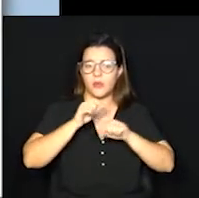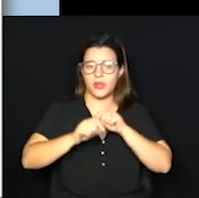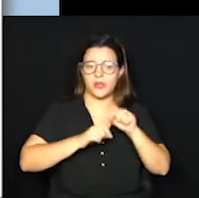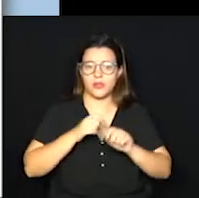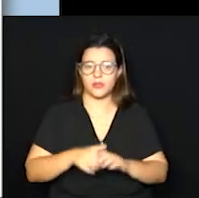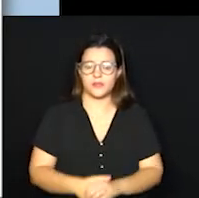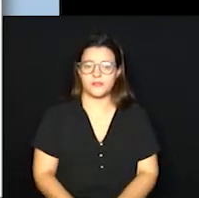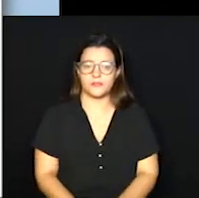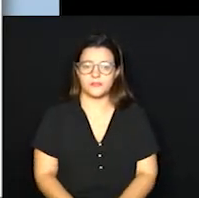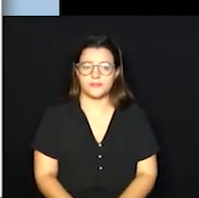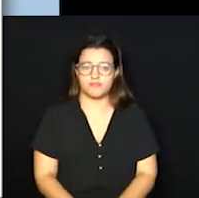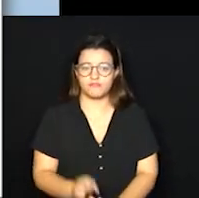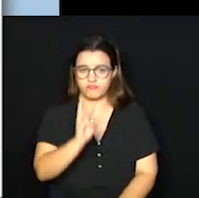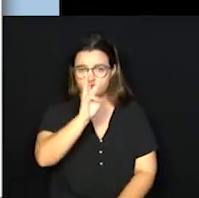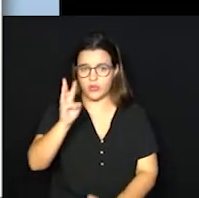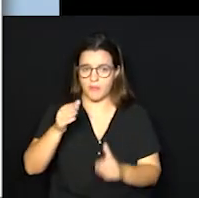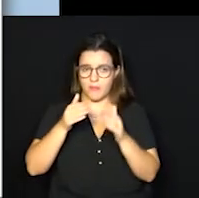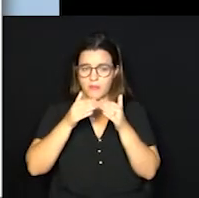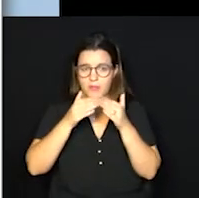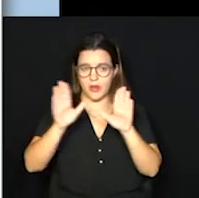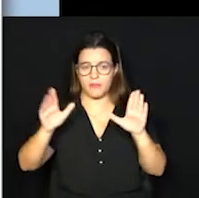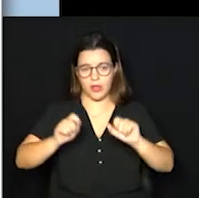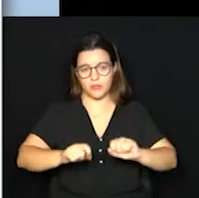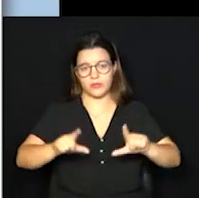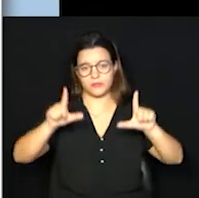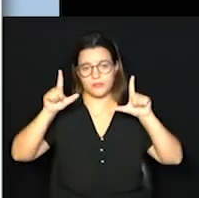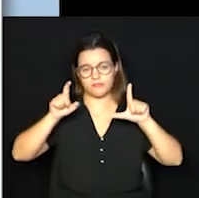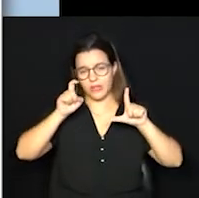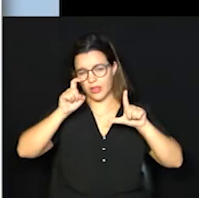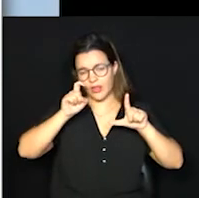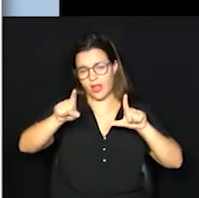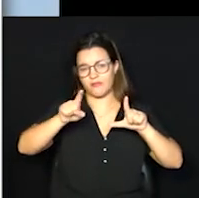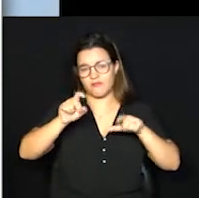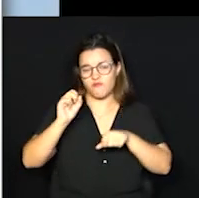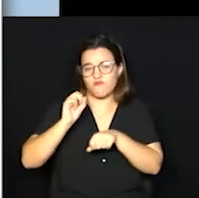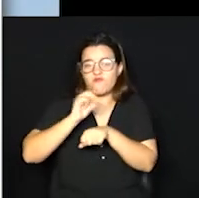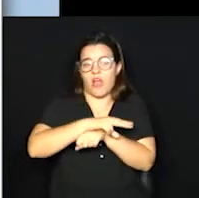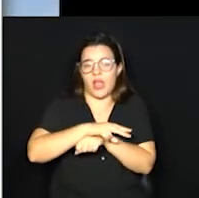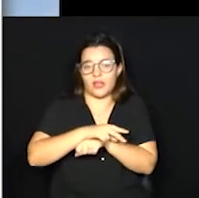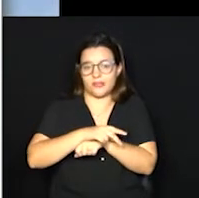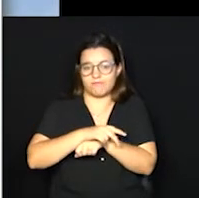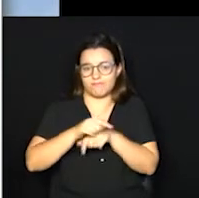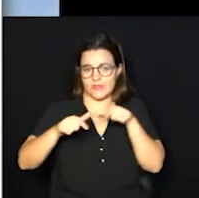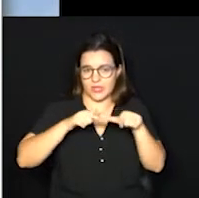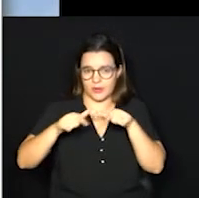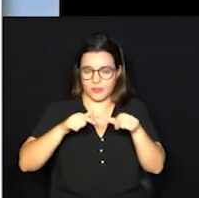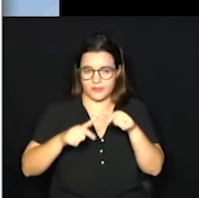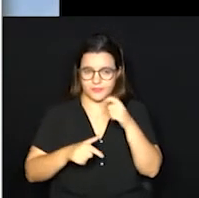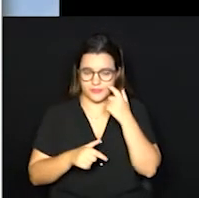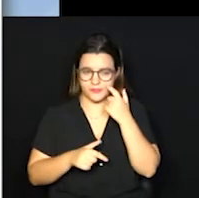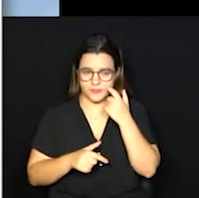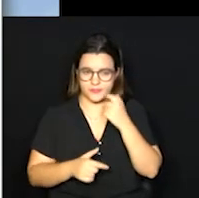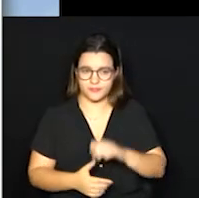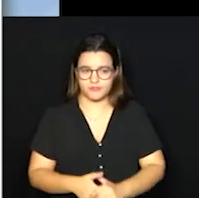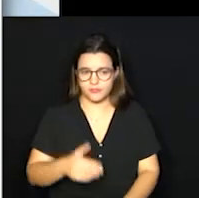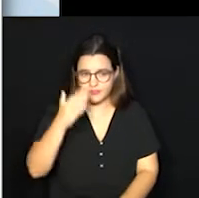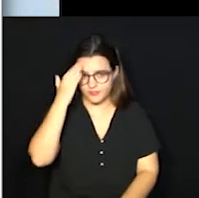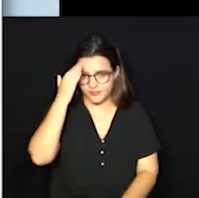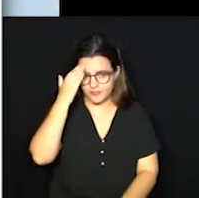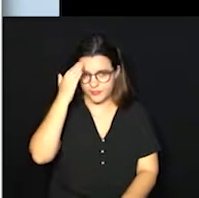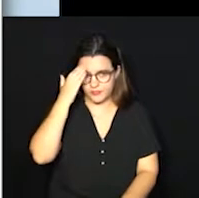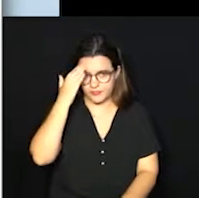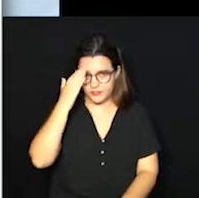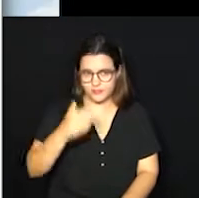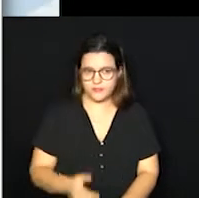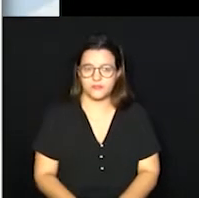procurar emprego, ela abre o site, essa é a tela principal e ela tem que clicar em vagas de emprego para ela ficar sabendo. Tem aqui,